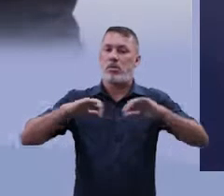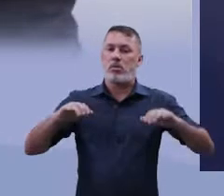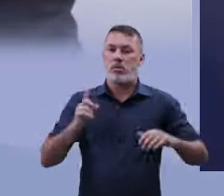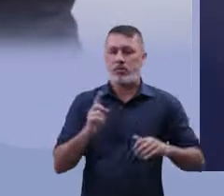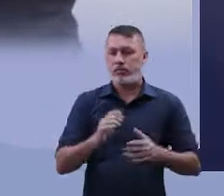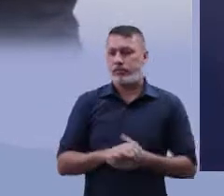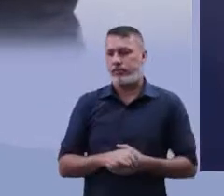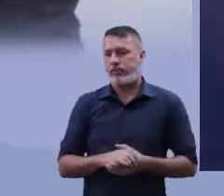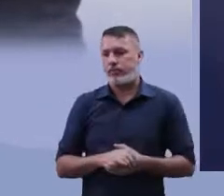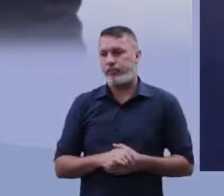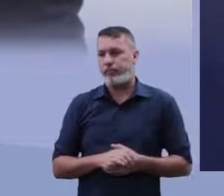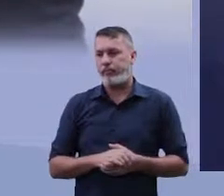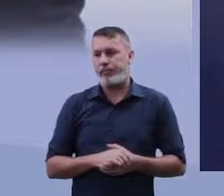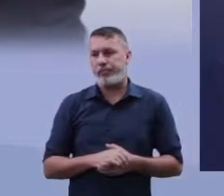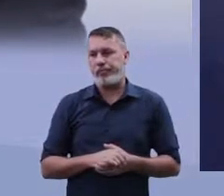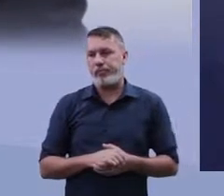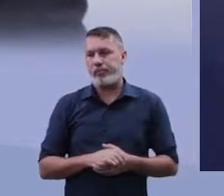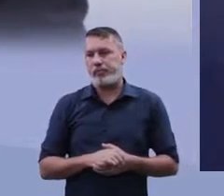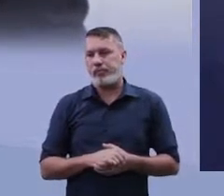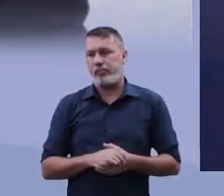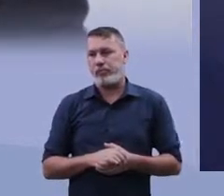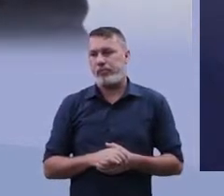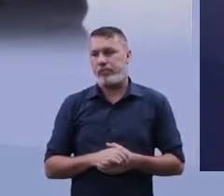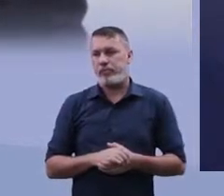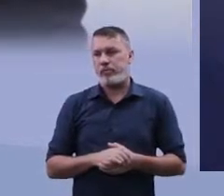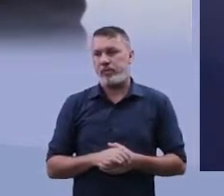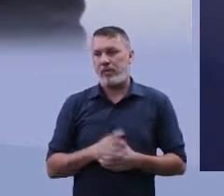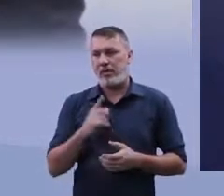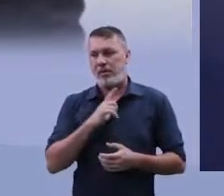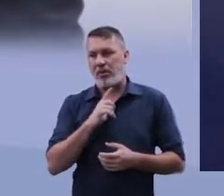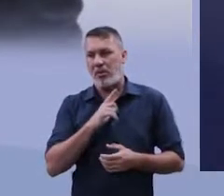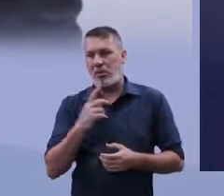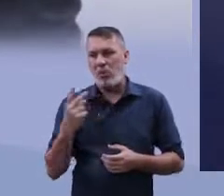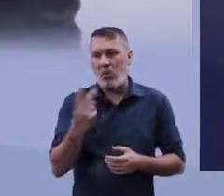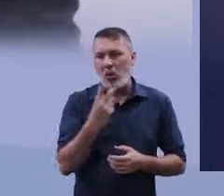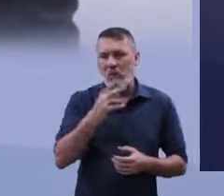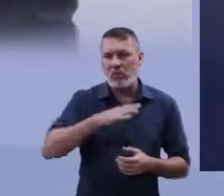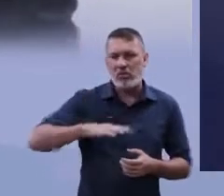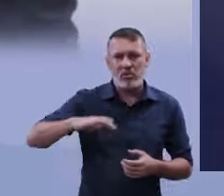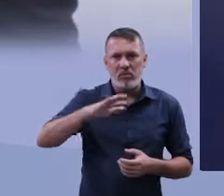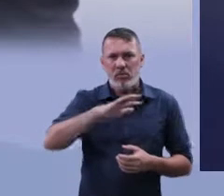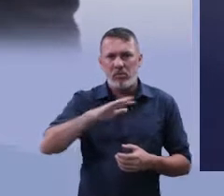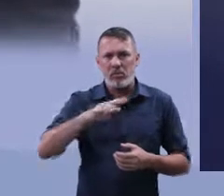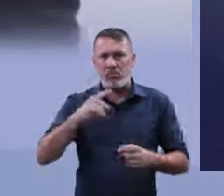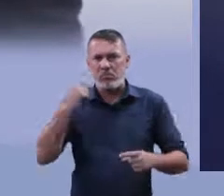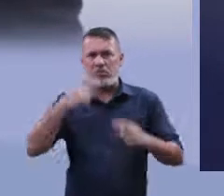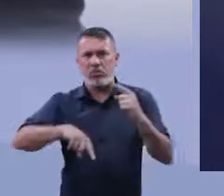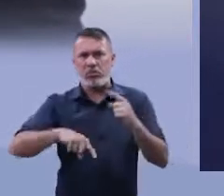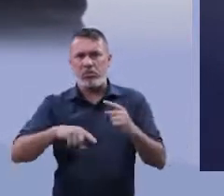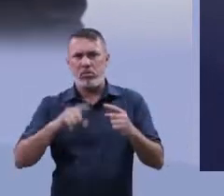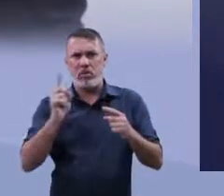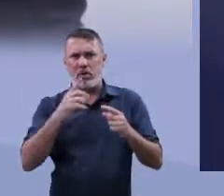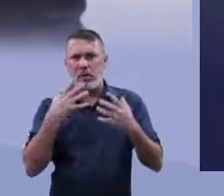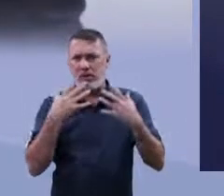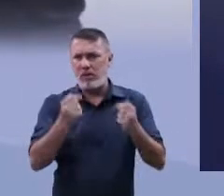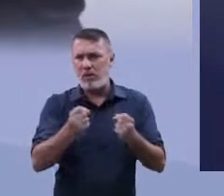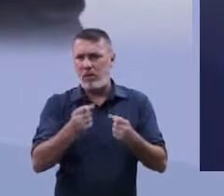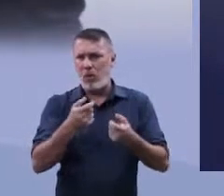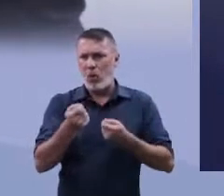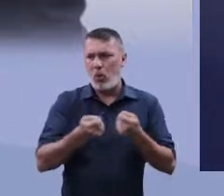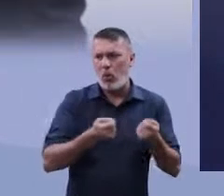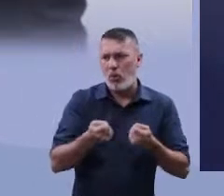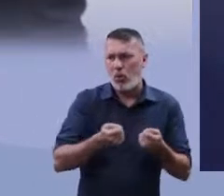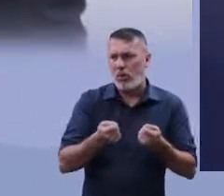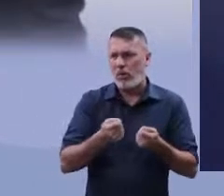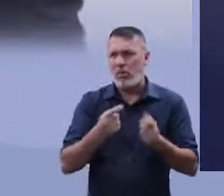outra. Refuta-se mutuamente quanto à natureza do conhecimento? São ambas recusadas por Kant? Não. Kant não recusa, pelo contrário, como eu